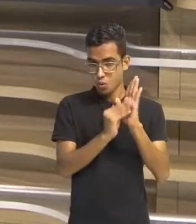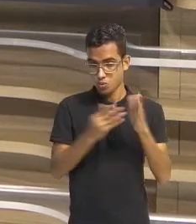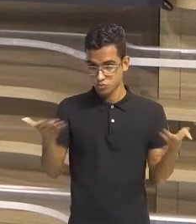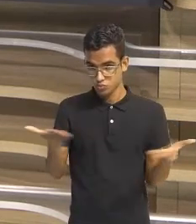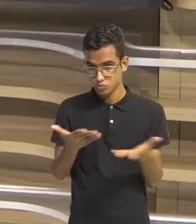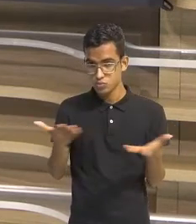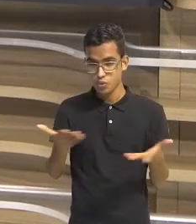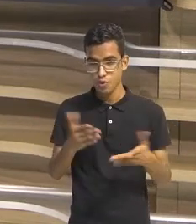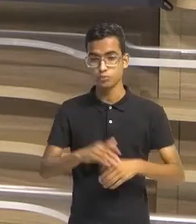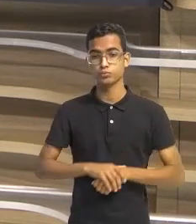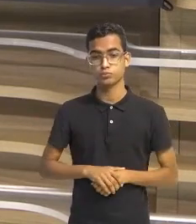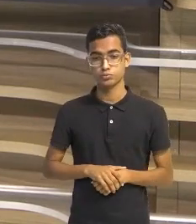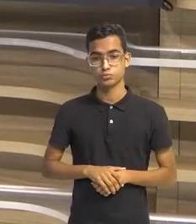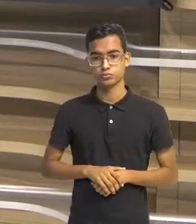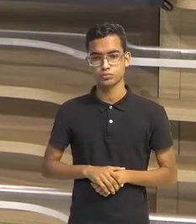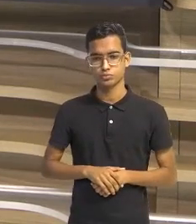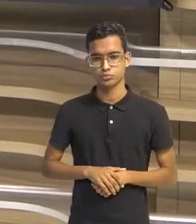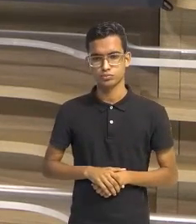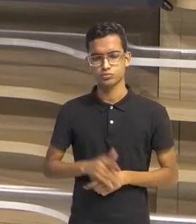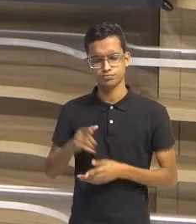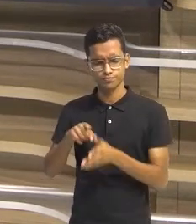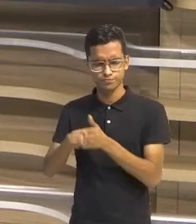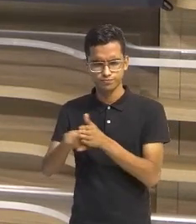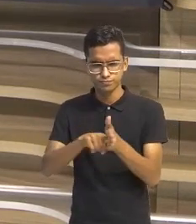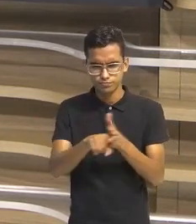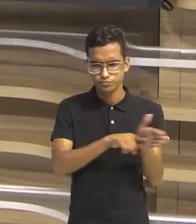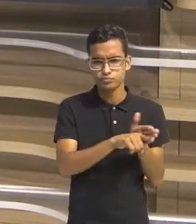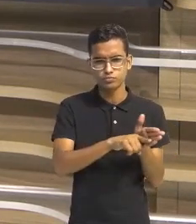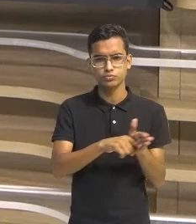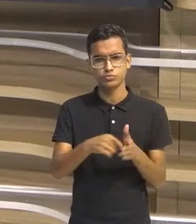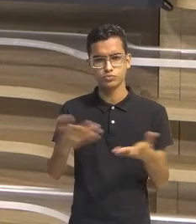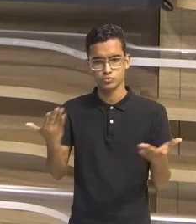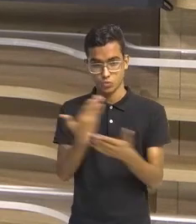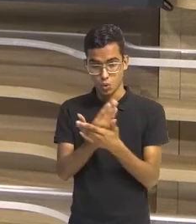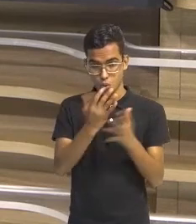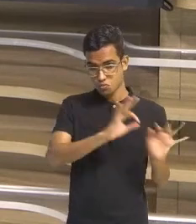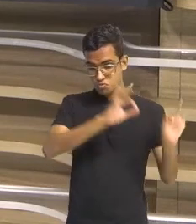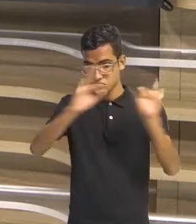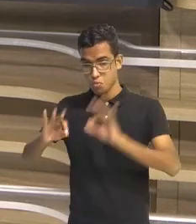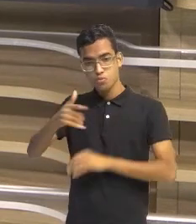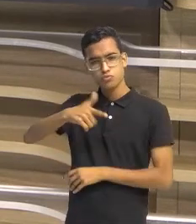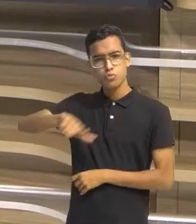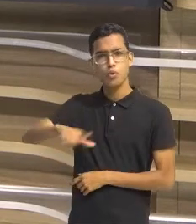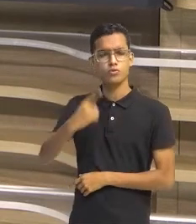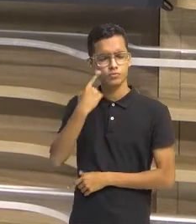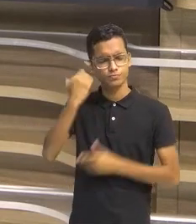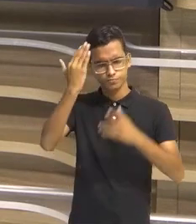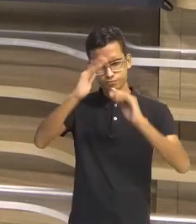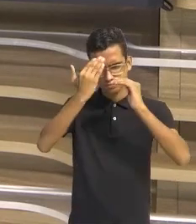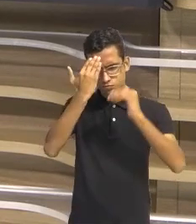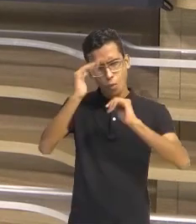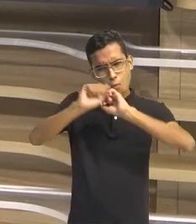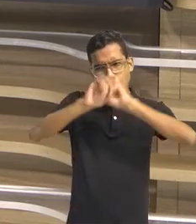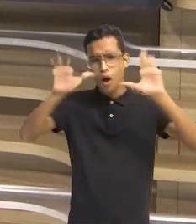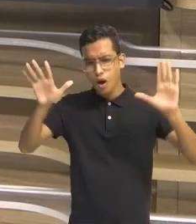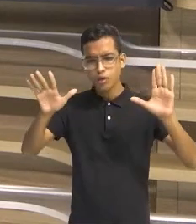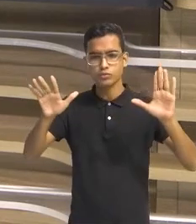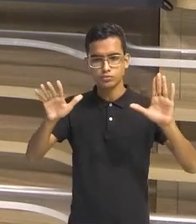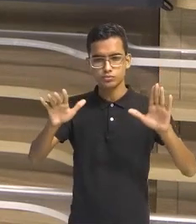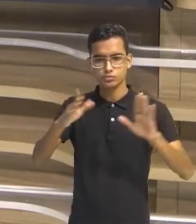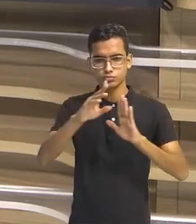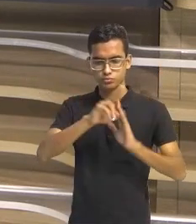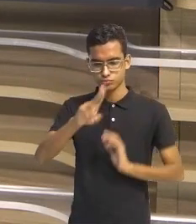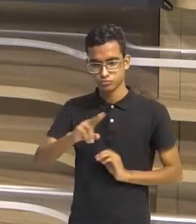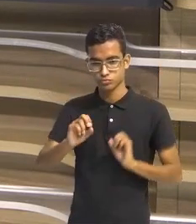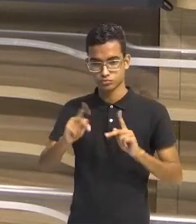essa nomenclatura, então faz uma busca, assiste a aula de novo, tenho certeza que você vai compreender melhor, né, essa